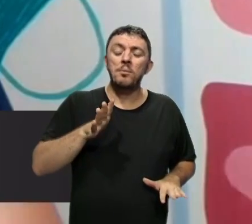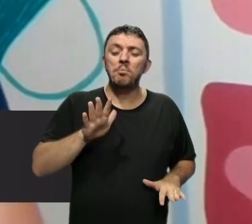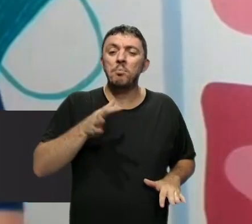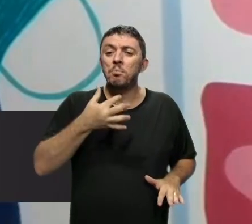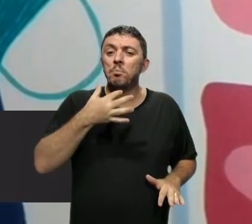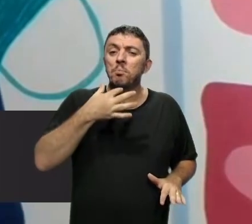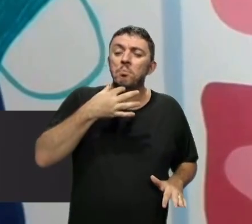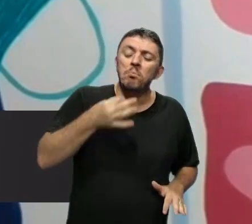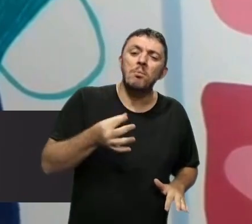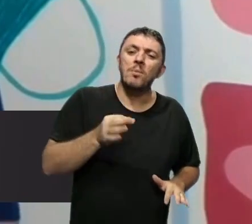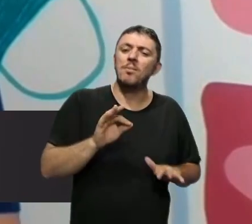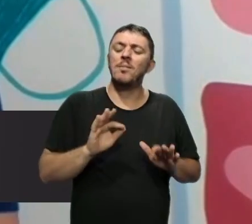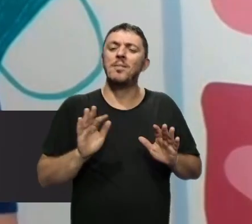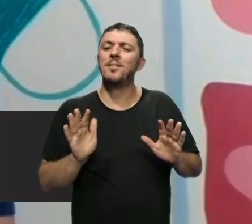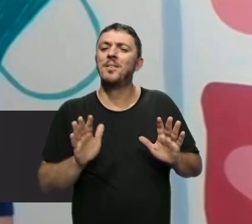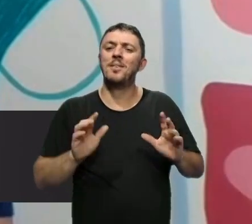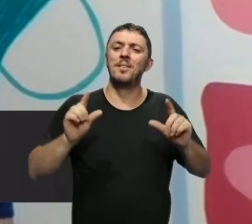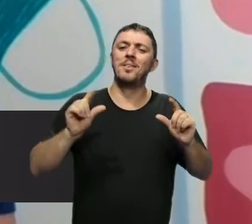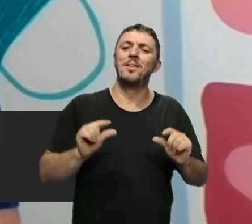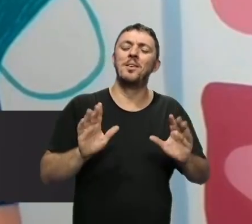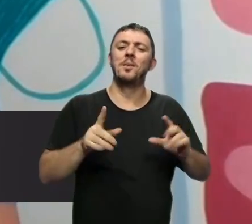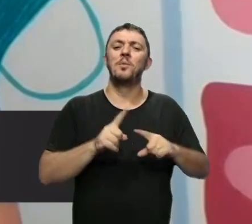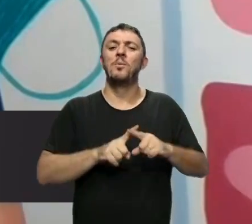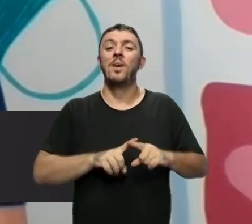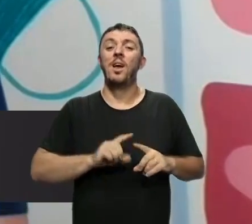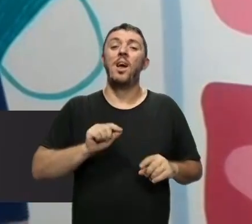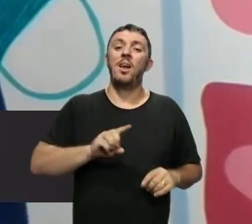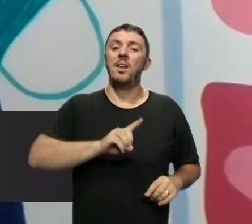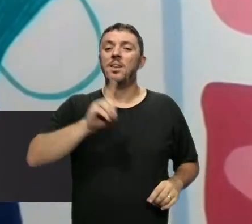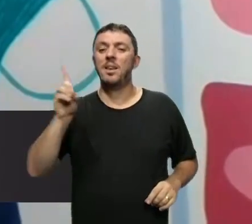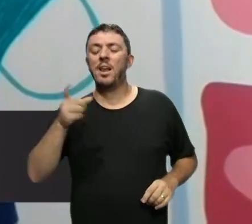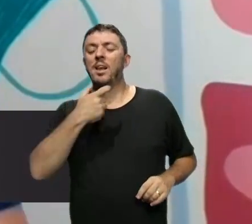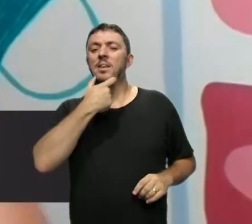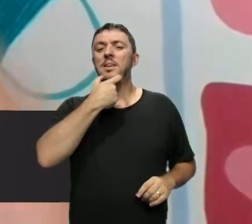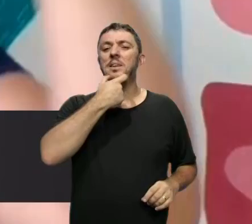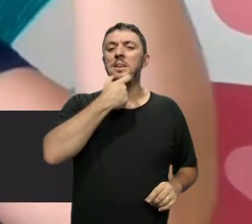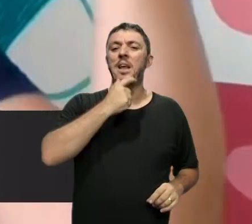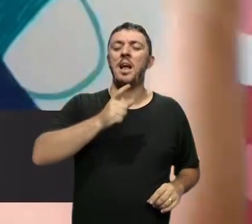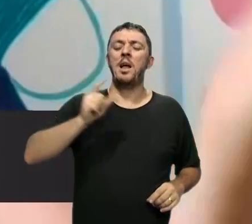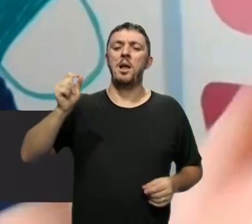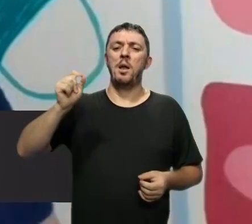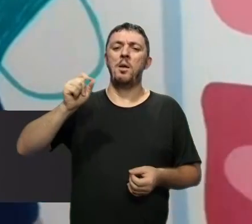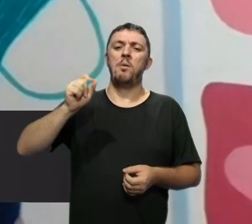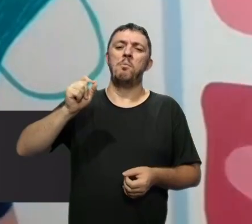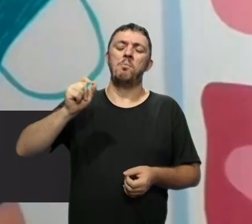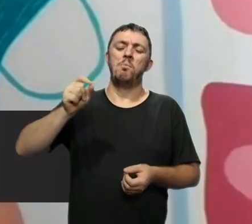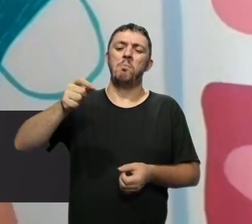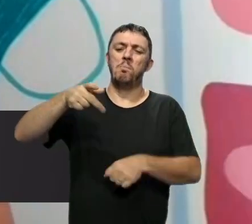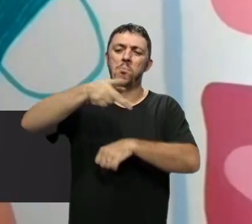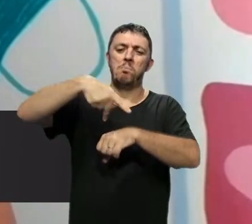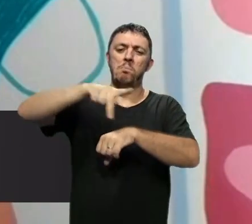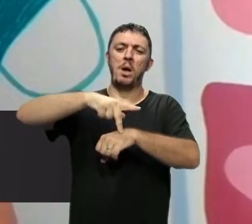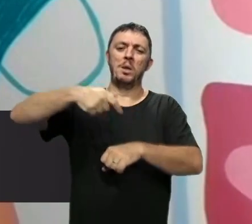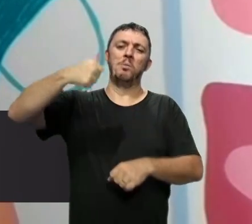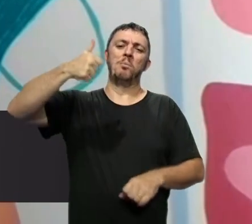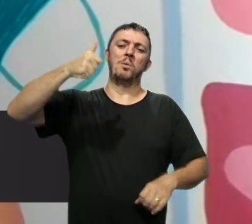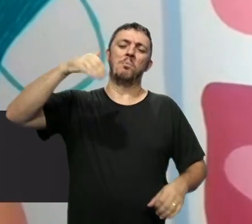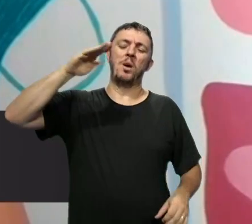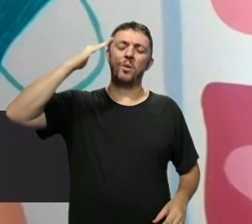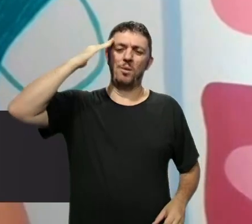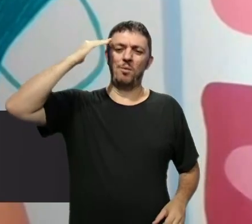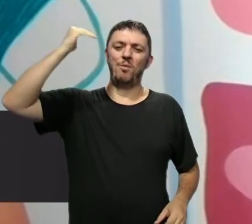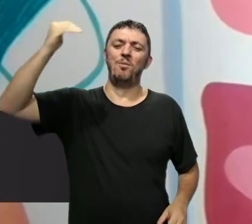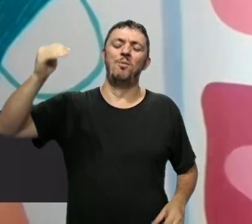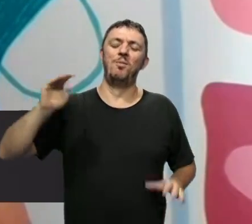ah, mas lá na Inglaterra é país de primeiro mundo, por que na Inglaterra é isso? Enfim, a gente